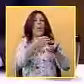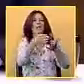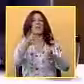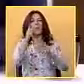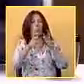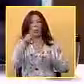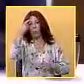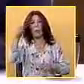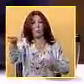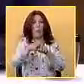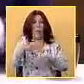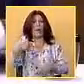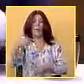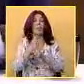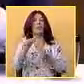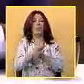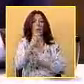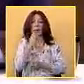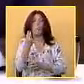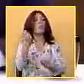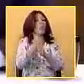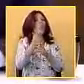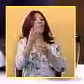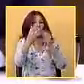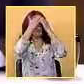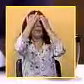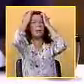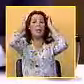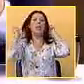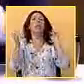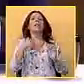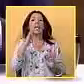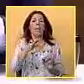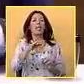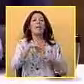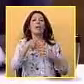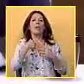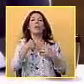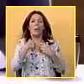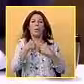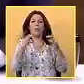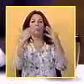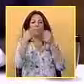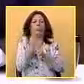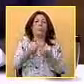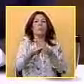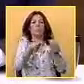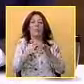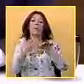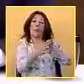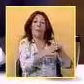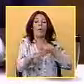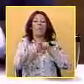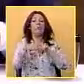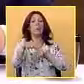sabe também, como jornalista que é, o trabalho que nós temos... E a receptividade que nós gostamos de ter. E então, na política,